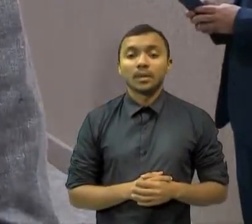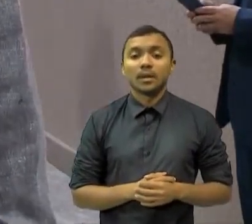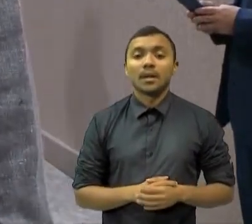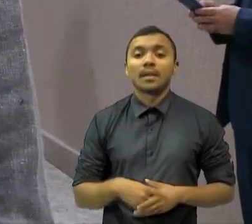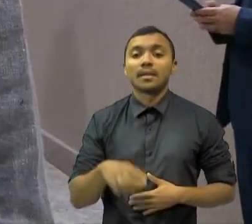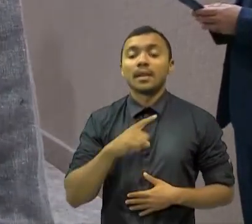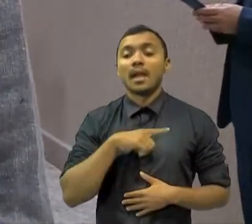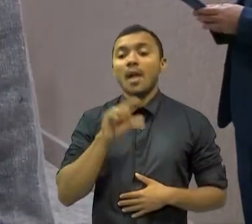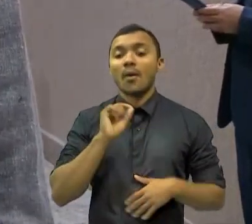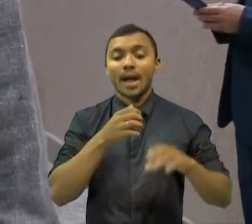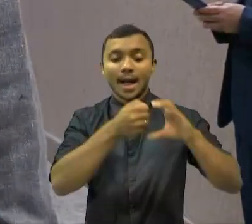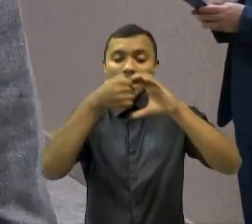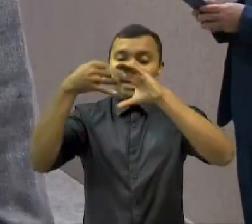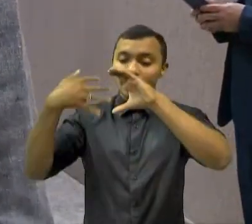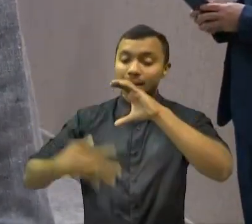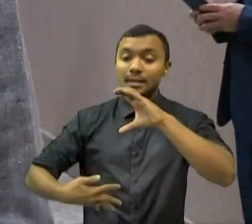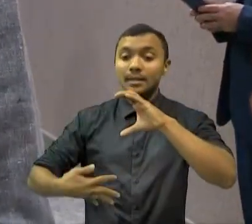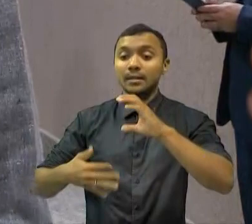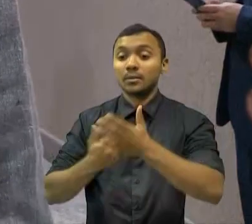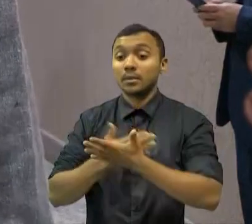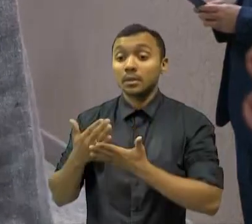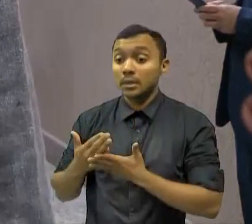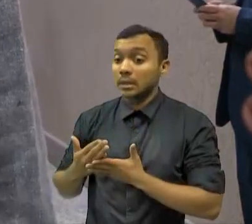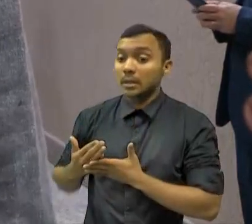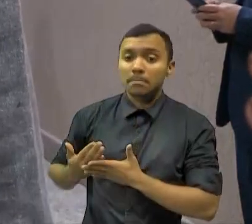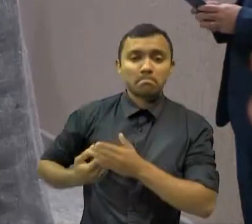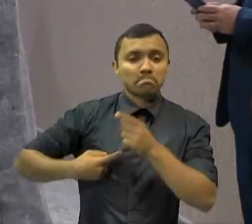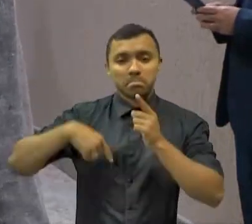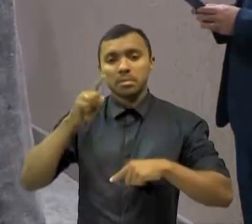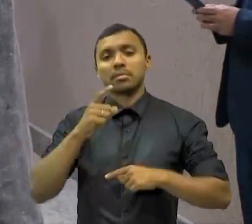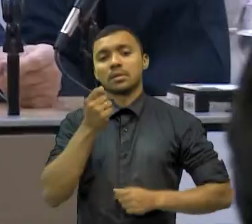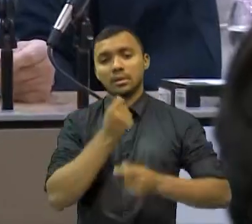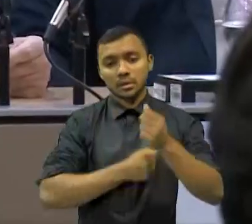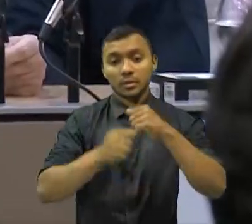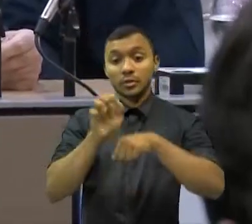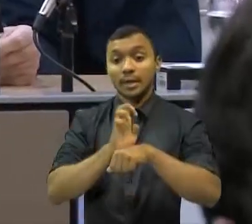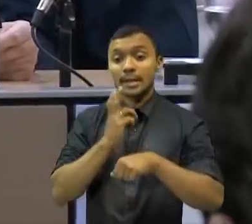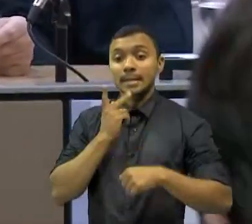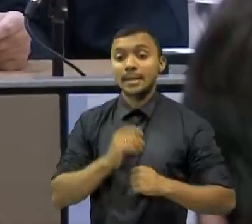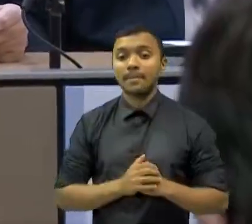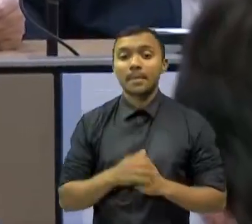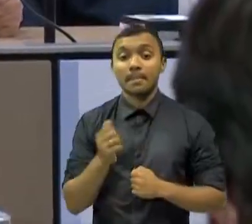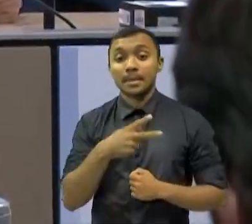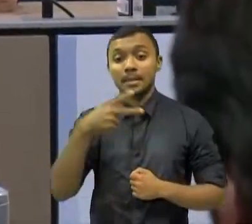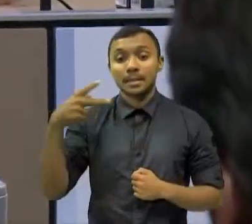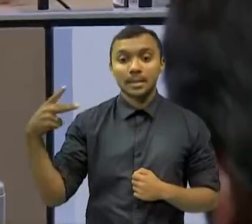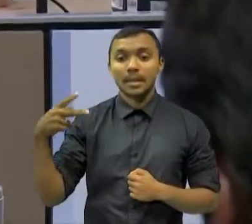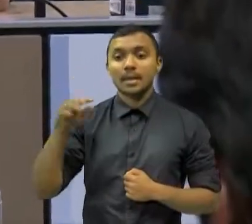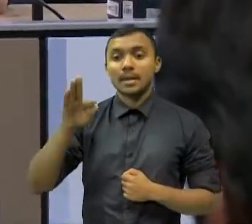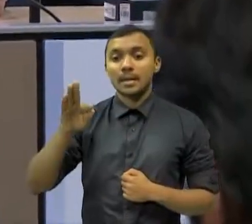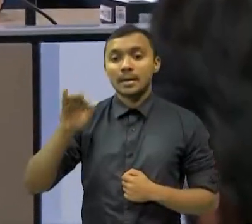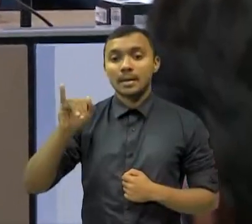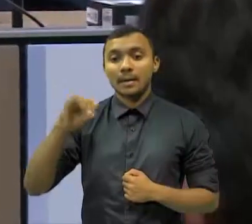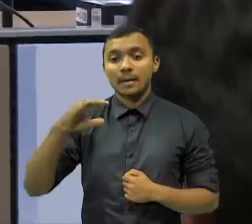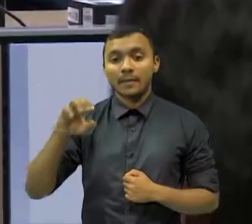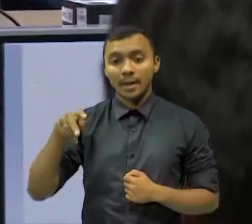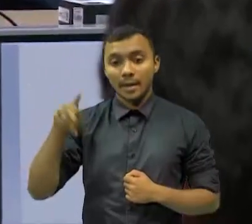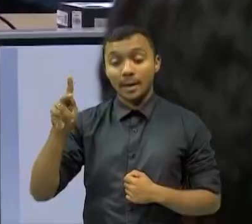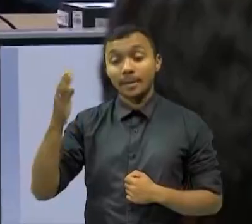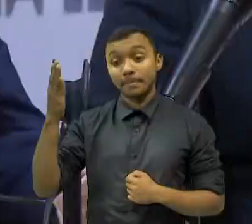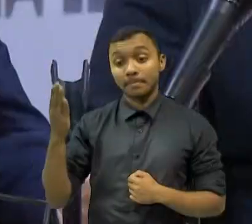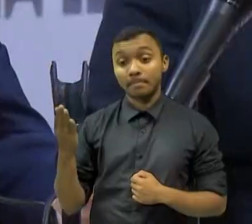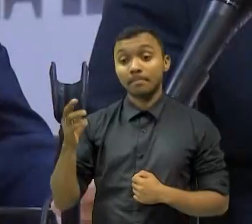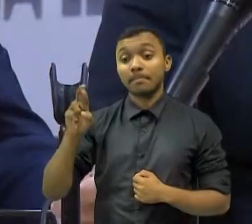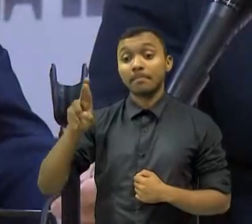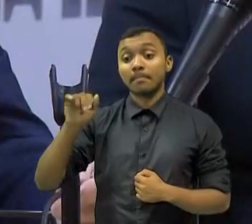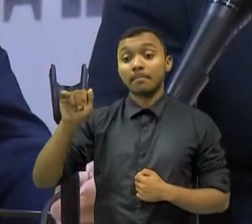as características de alavancagem da economia do estado do Ceará. O presidente da FIEC, Ricardo Cavalcante, destacou